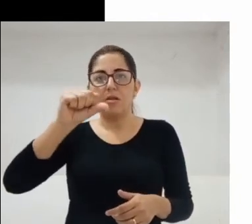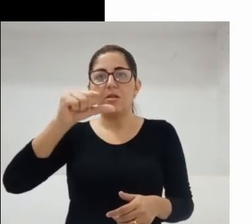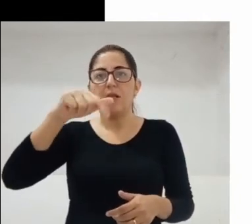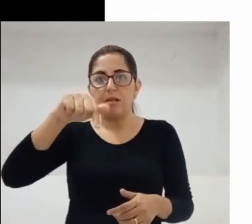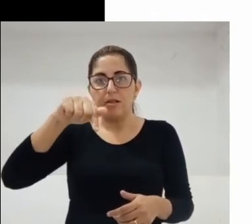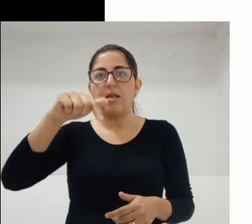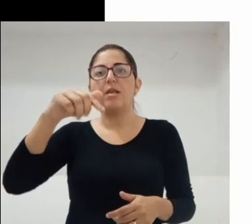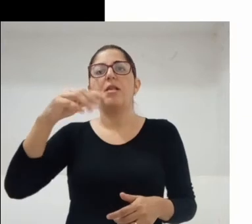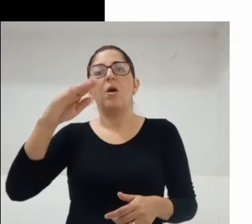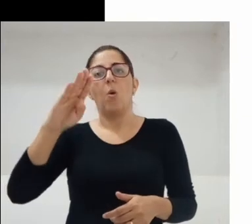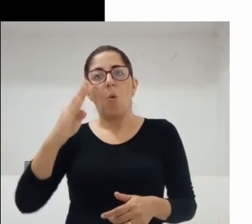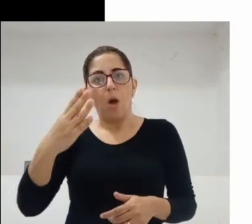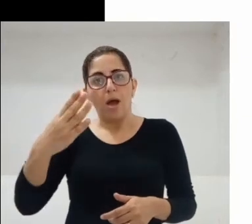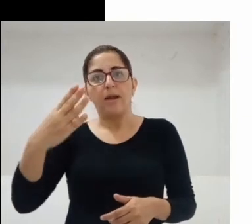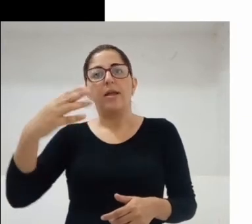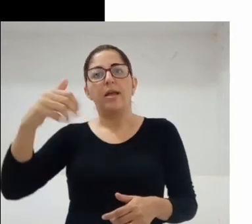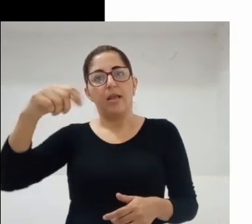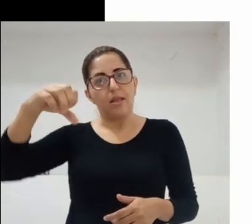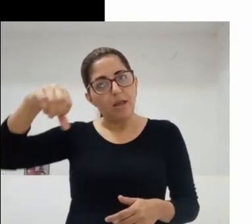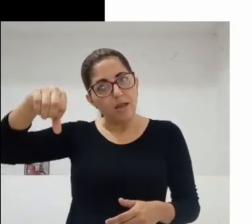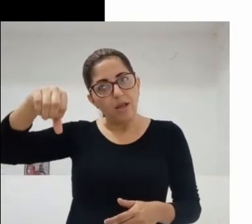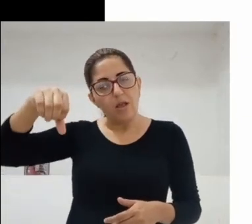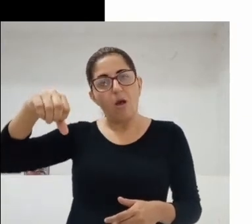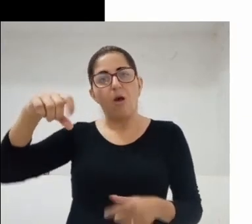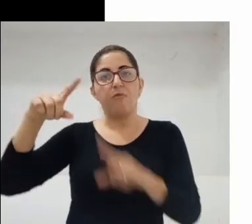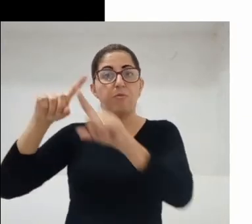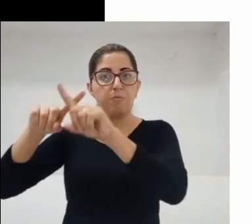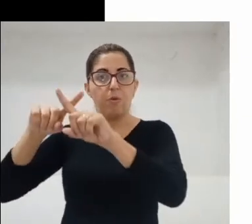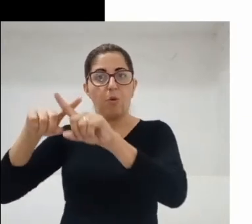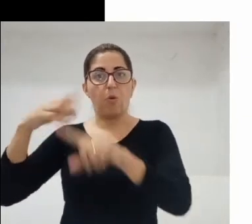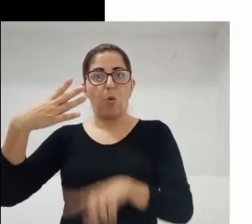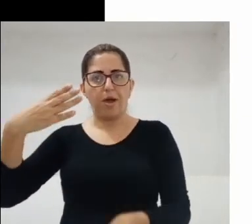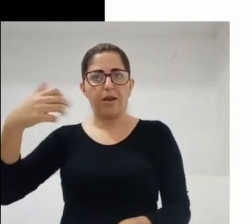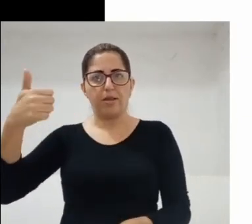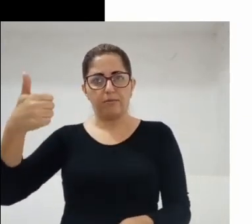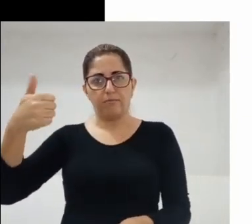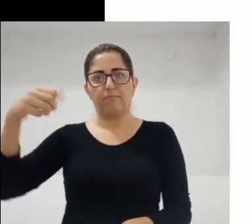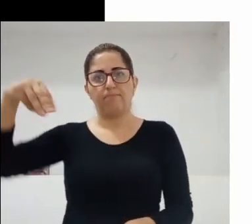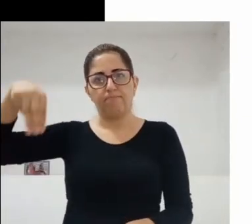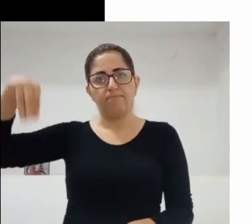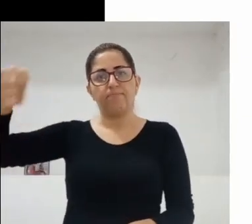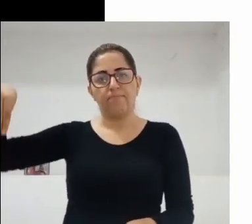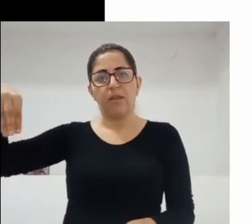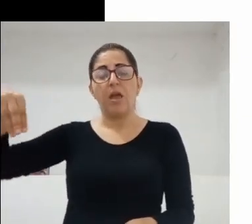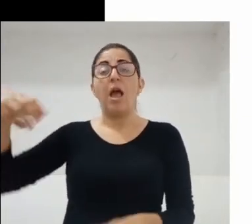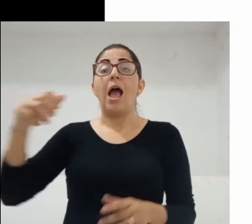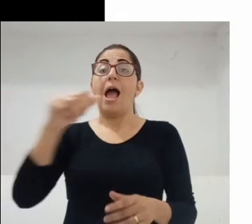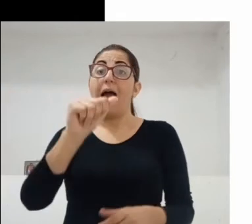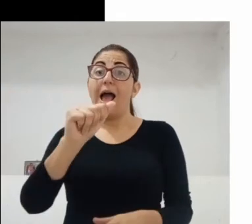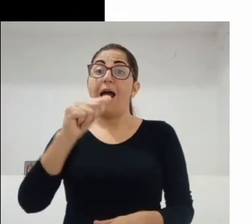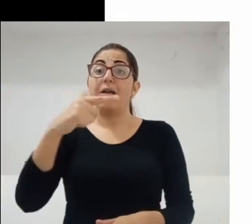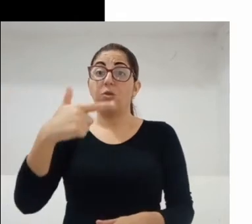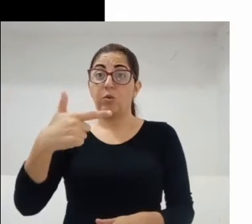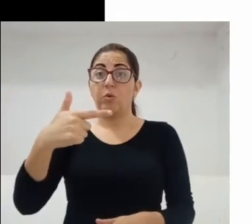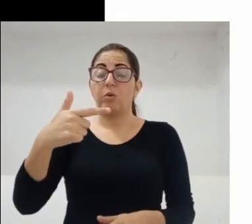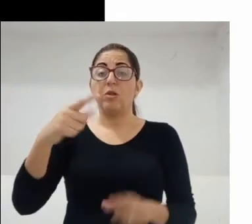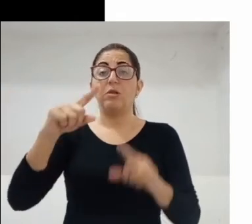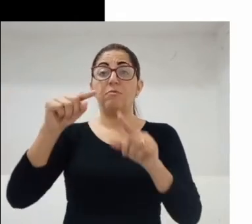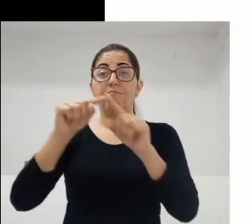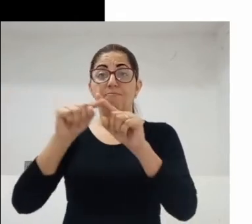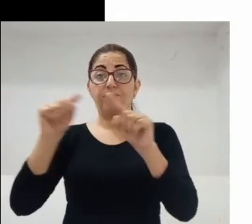medir 1189 por 841 milímetros, a folha 1, que vai medir 841